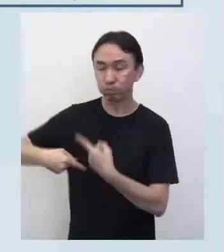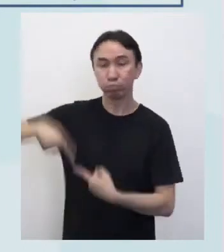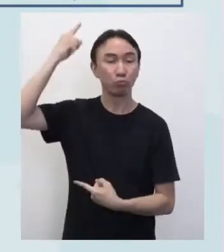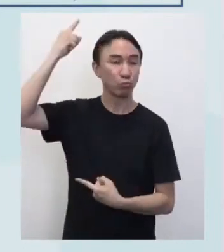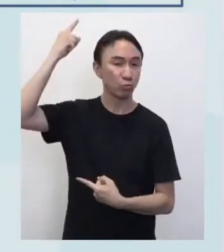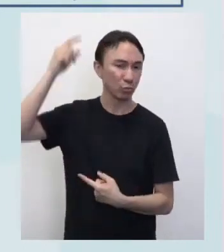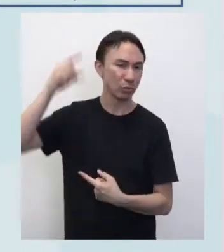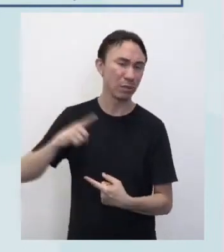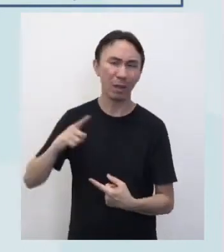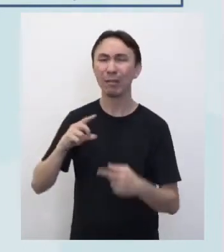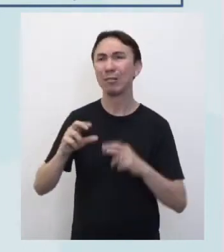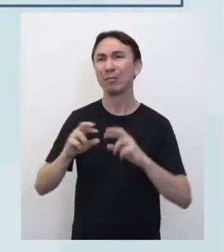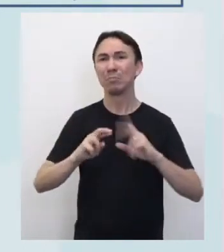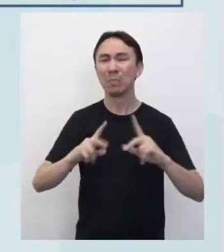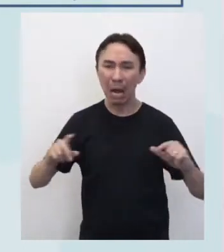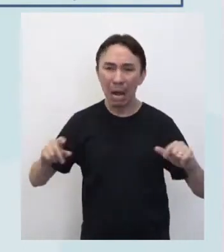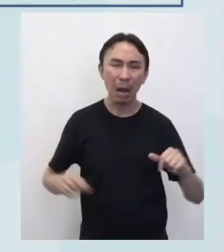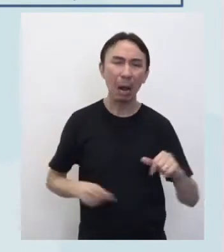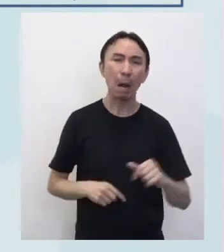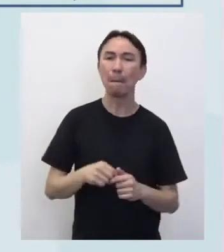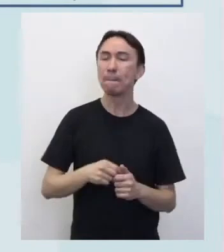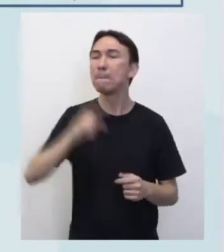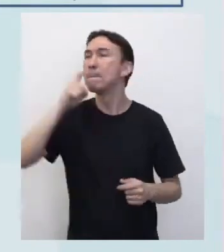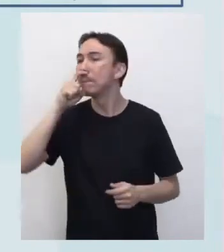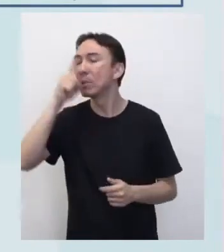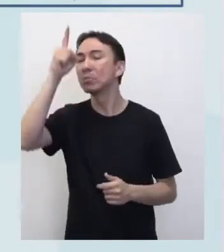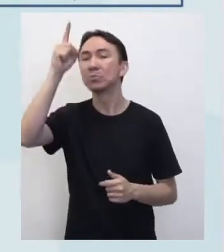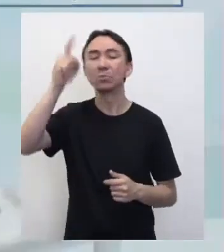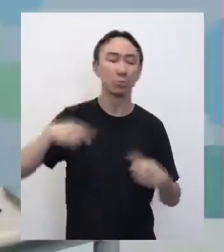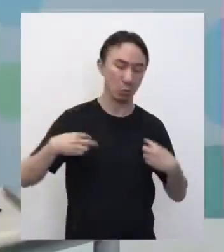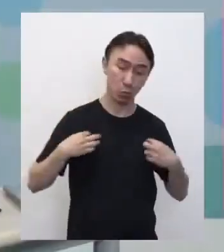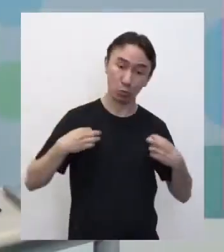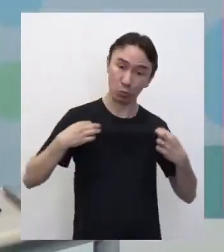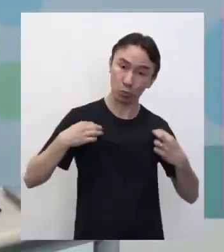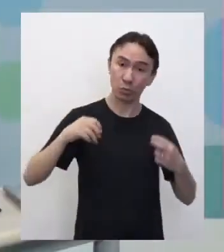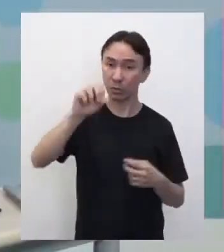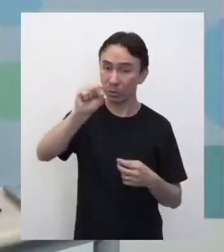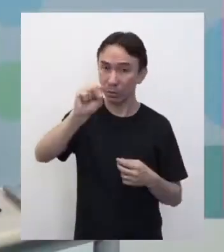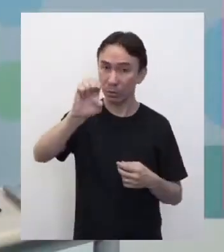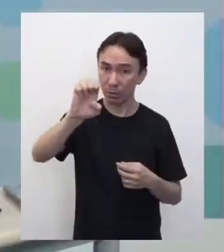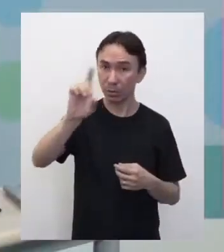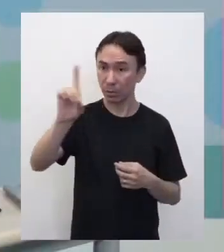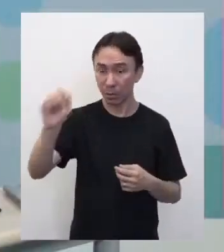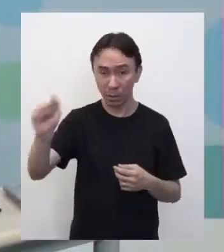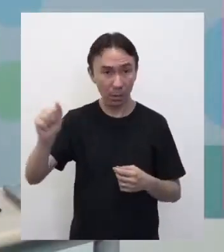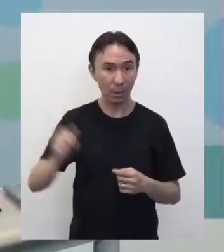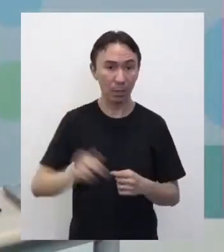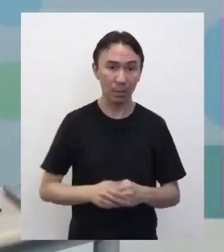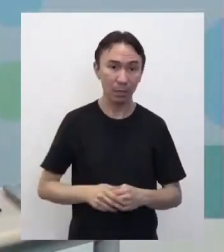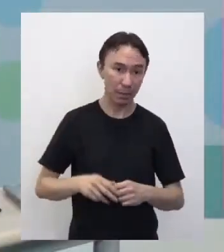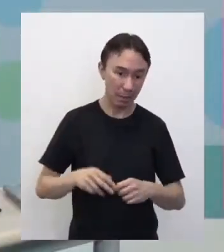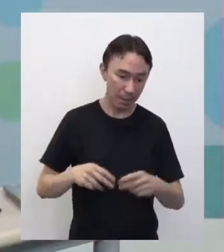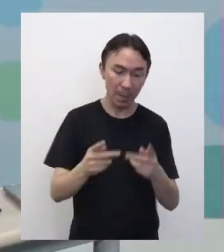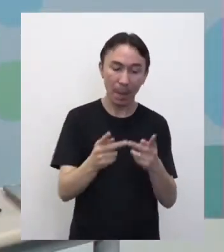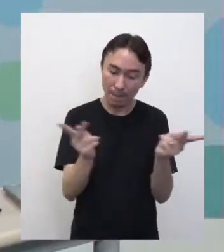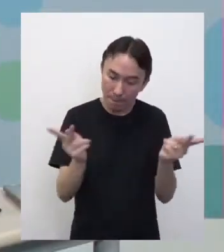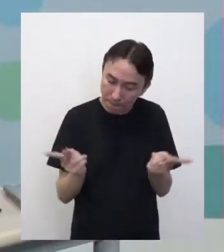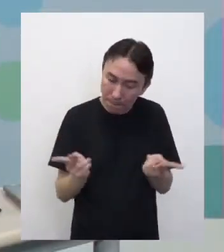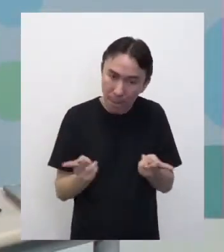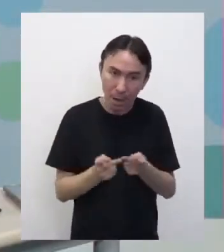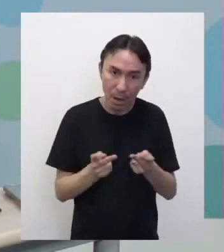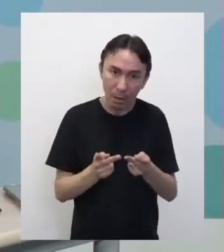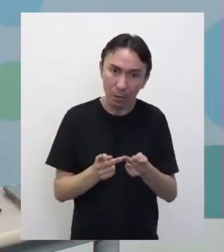especiarias, os artigos de luxo, a seda, a porcelana, que eram produtos inéditos até então na